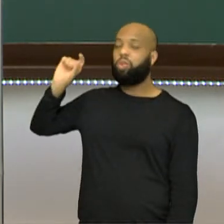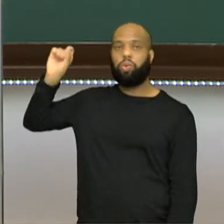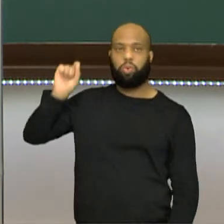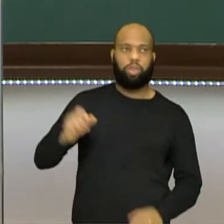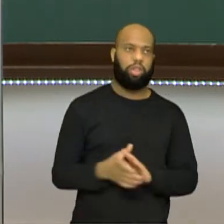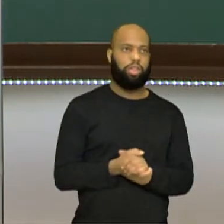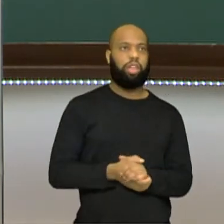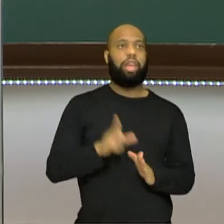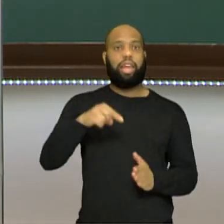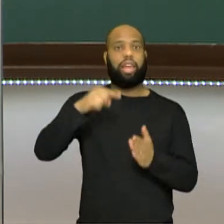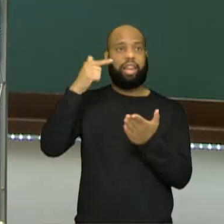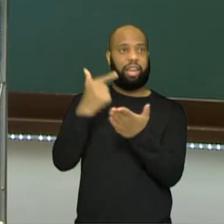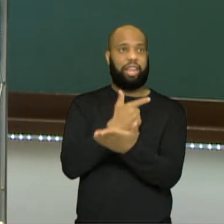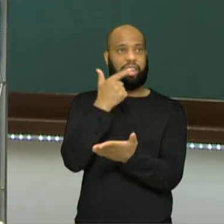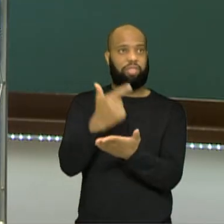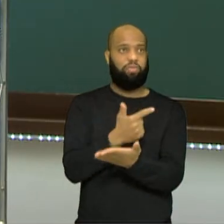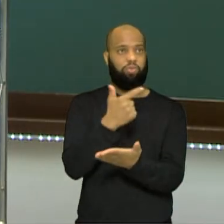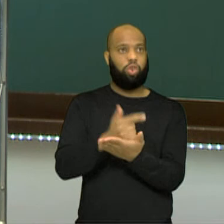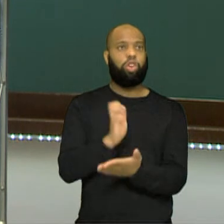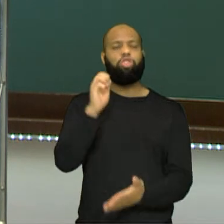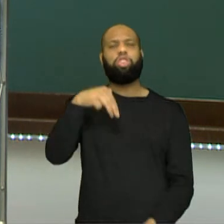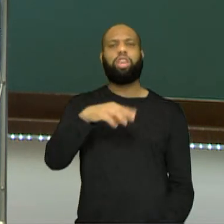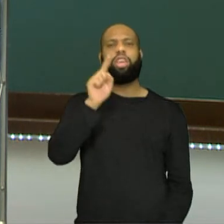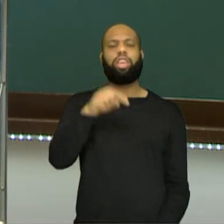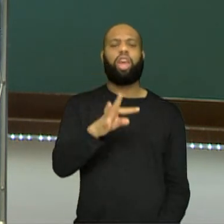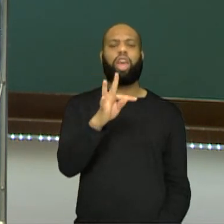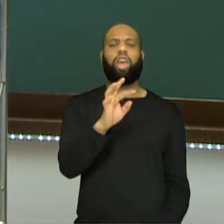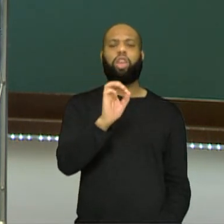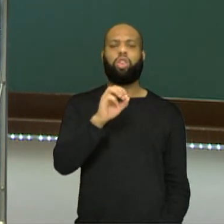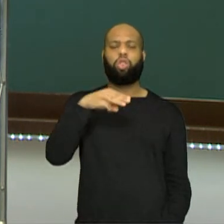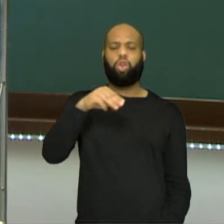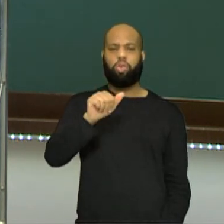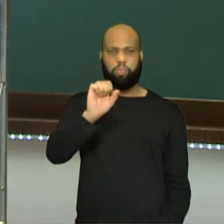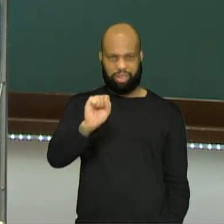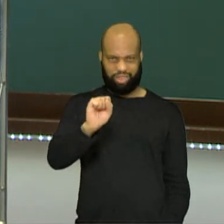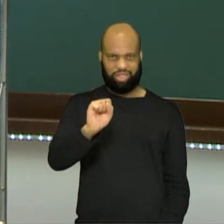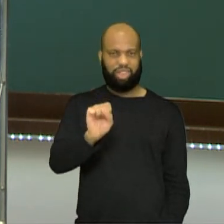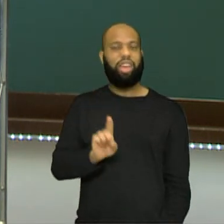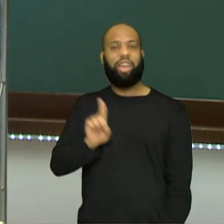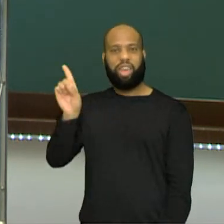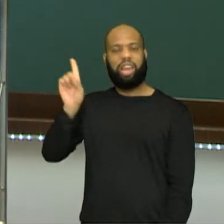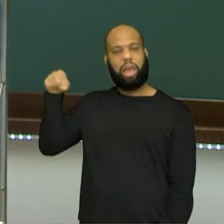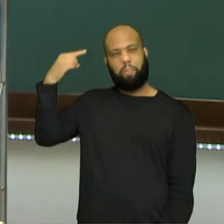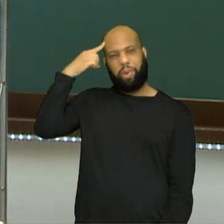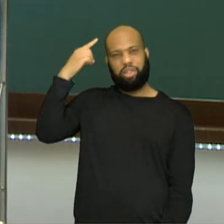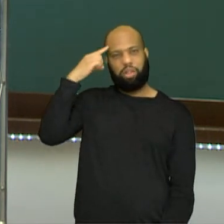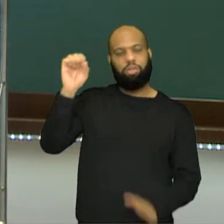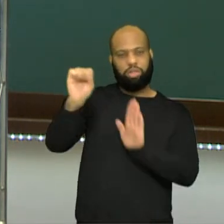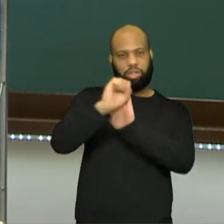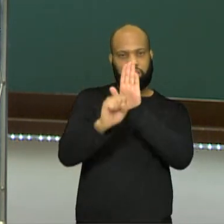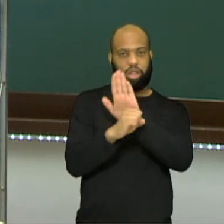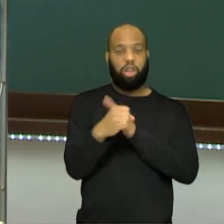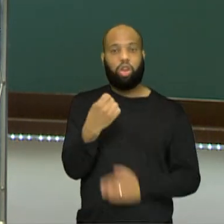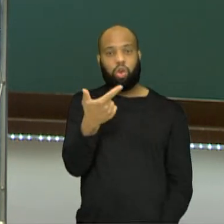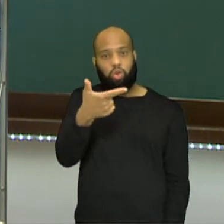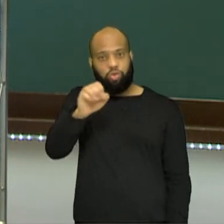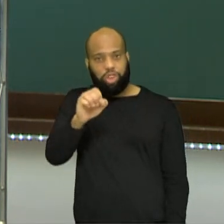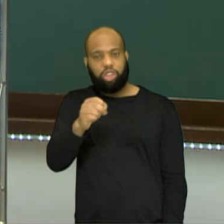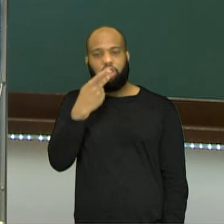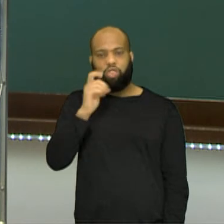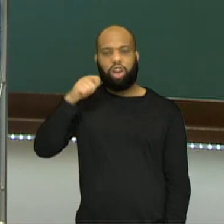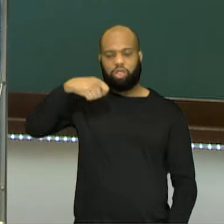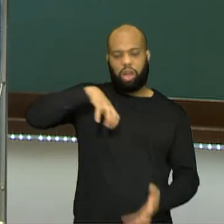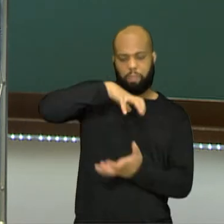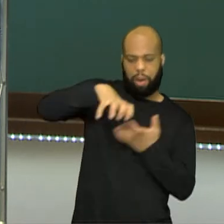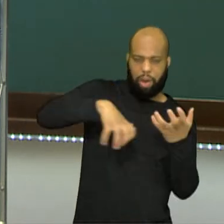vemos, por exemplo, o livro do Thomas Kuhn, que é um cientista, pensador do século XX, que fala sobre a Revolução Copernicana.